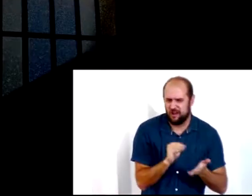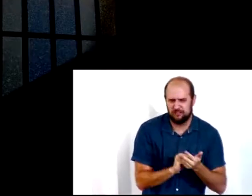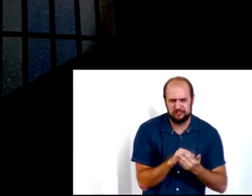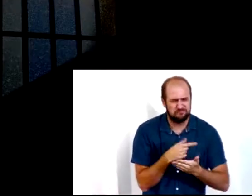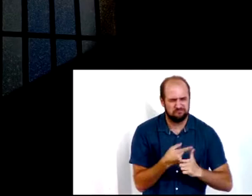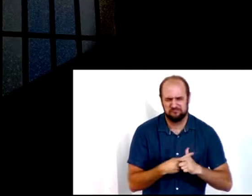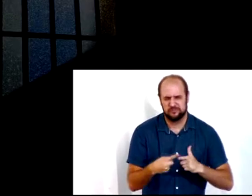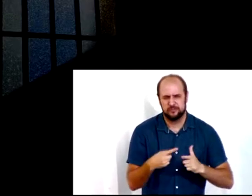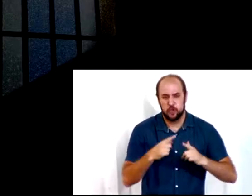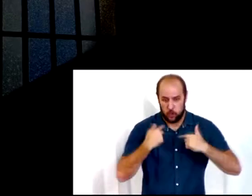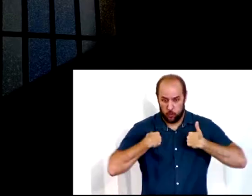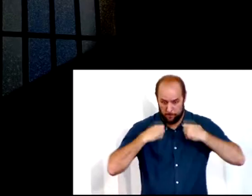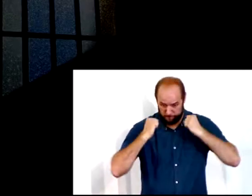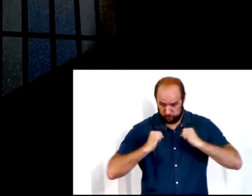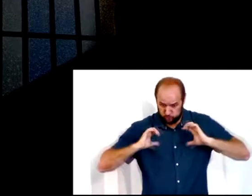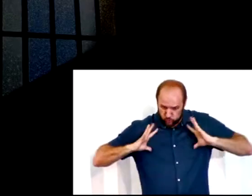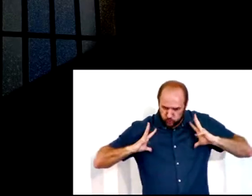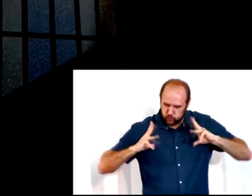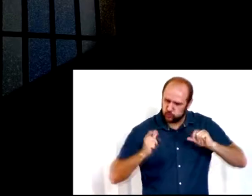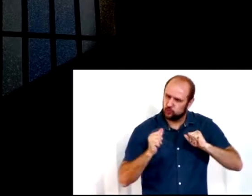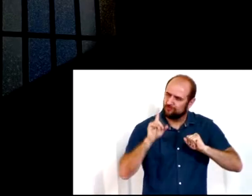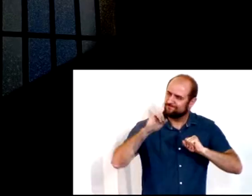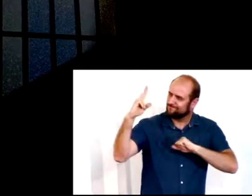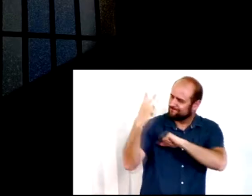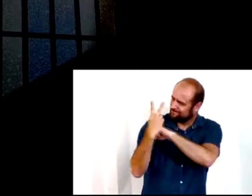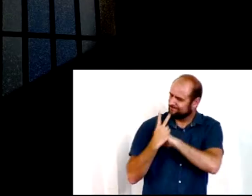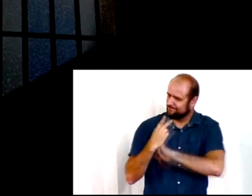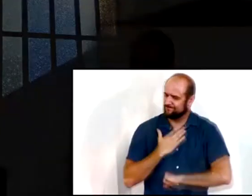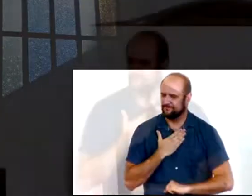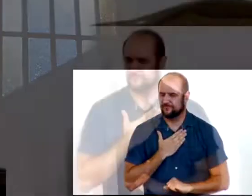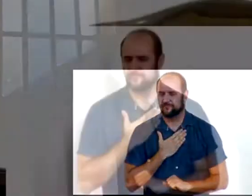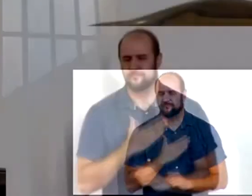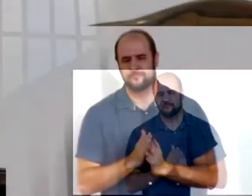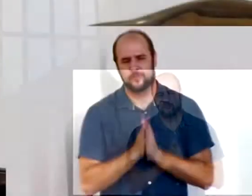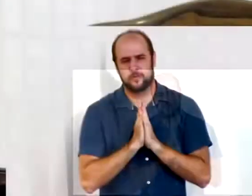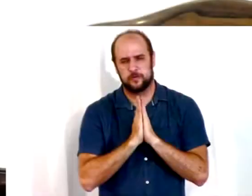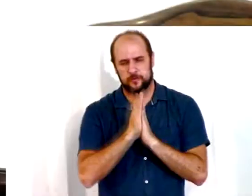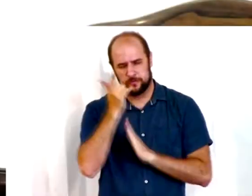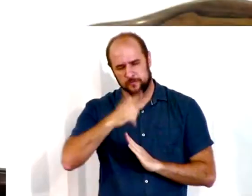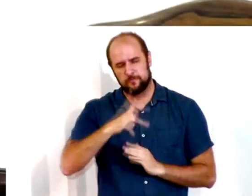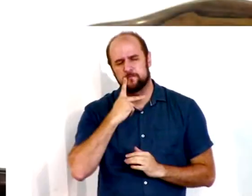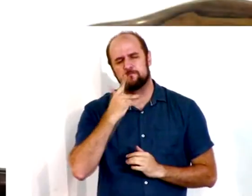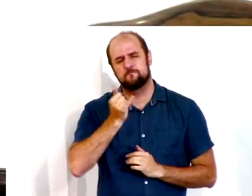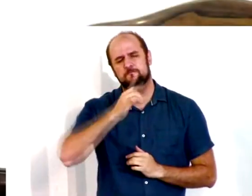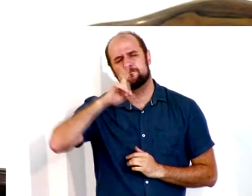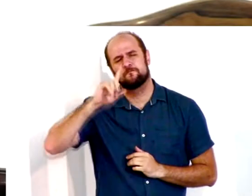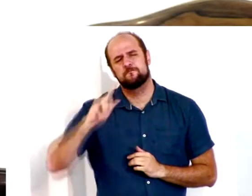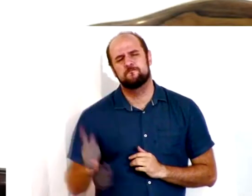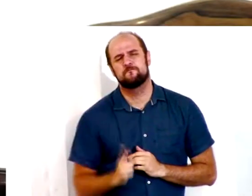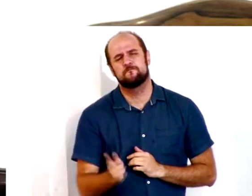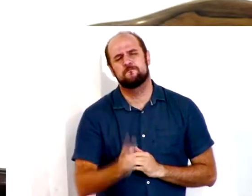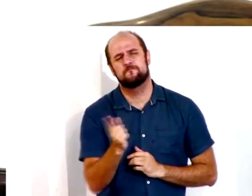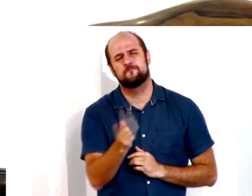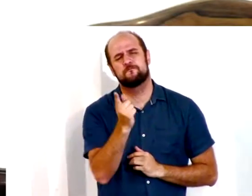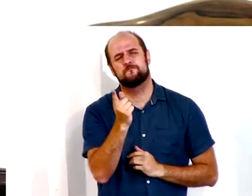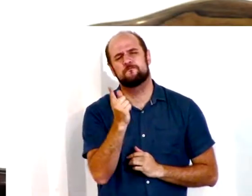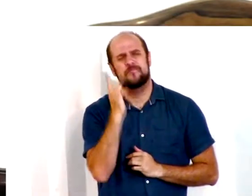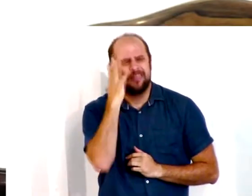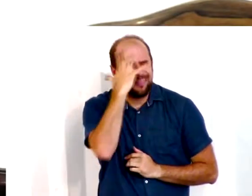Tudo posso naquele que me fortalece. Oremos mais uma vez. Pai eterno, Tua palavra foi